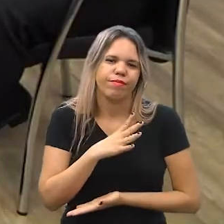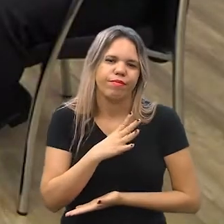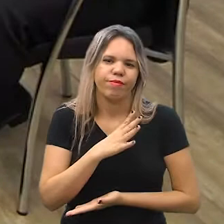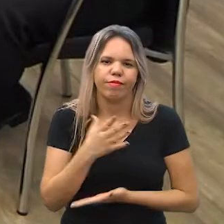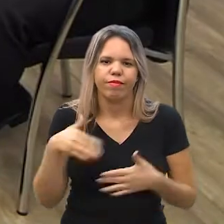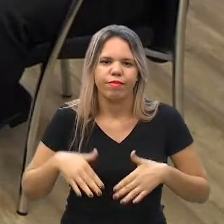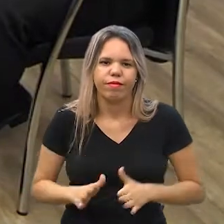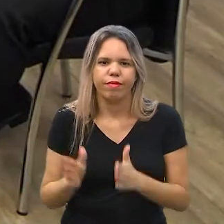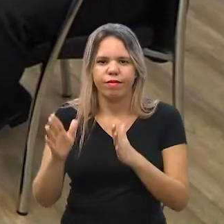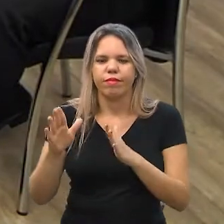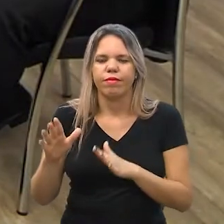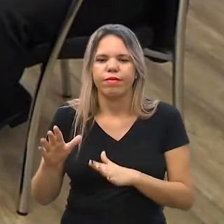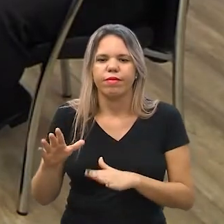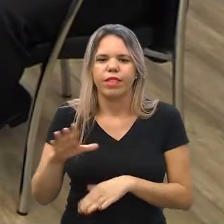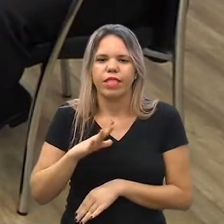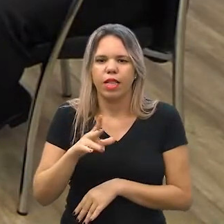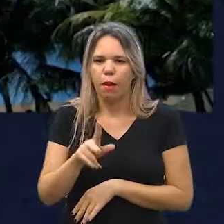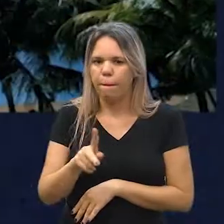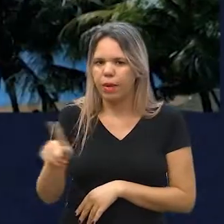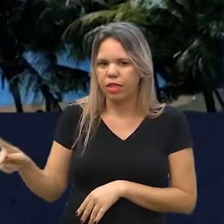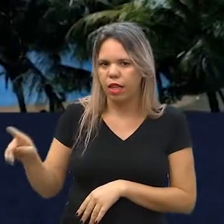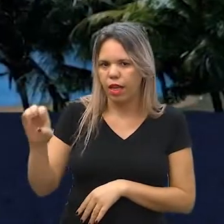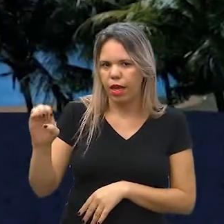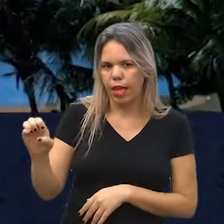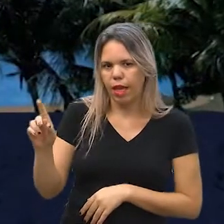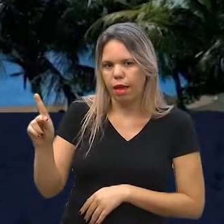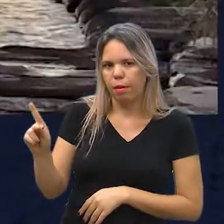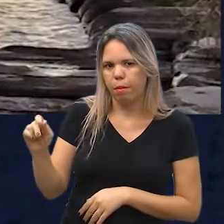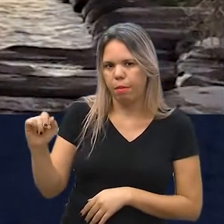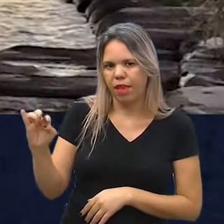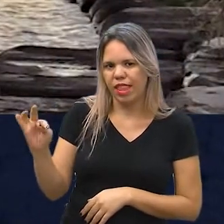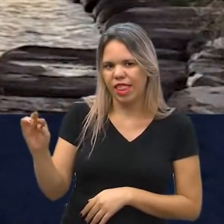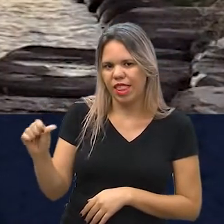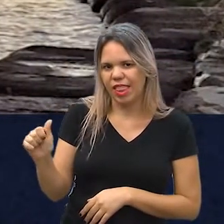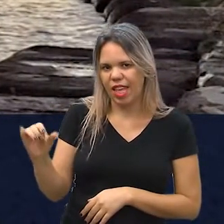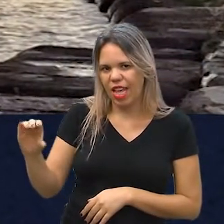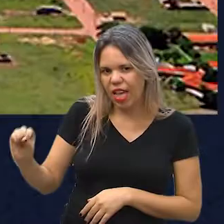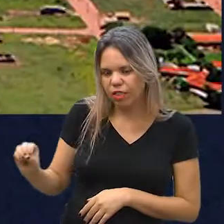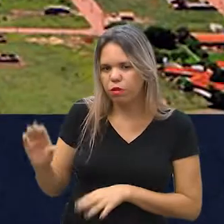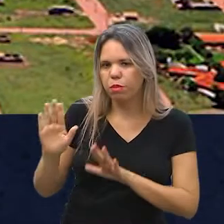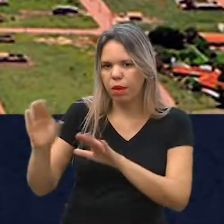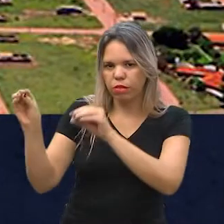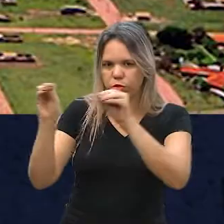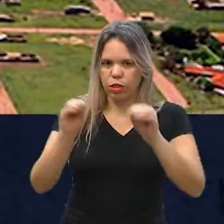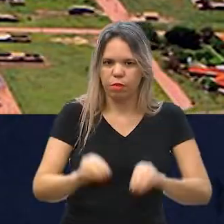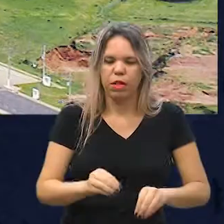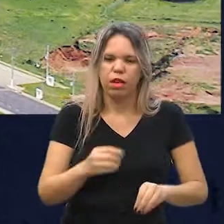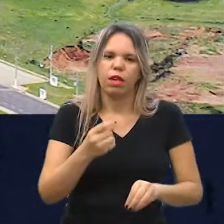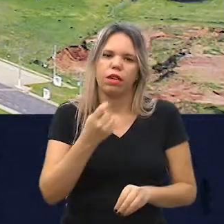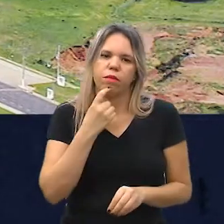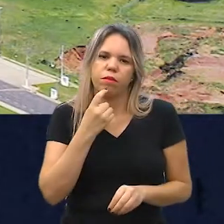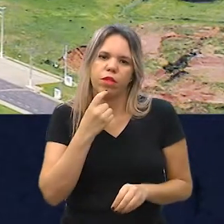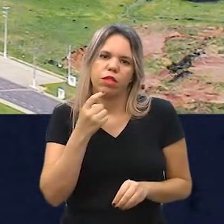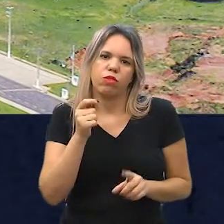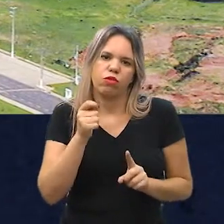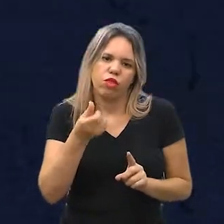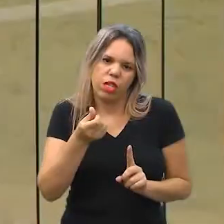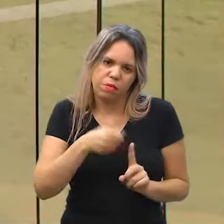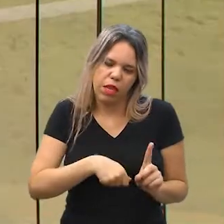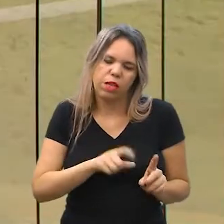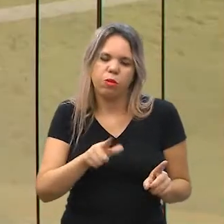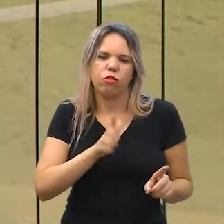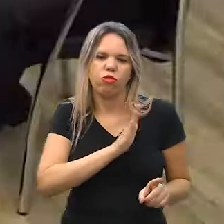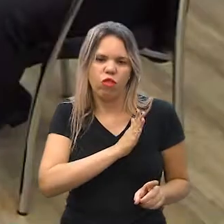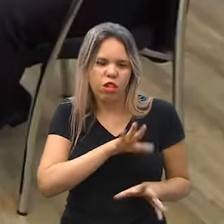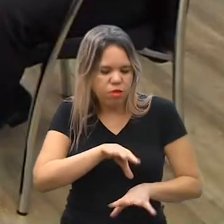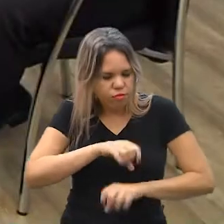sou nascido na linda cidade de Presidente Epitácio, mas sou campineiro de coração e de vida,